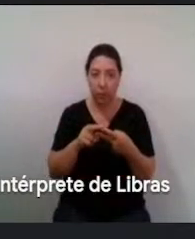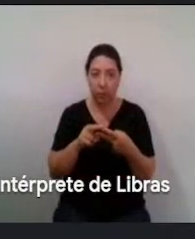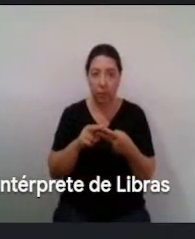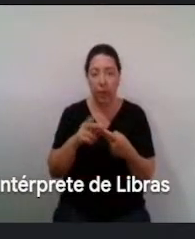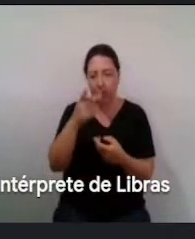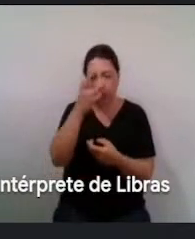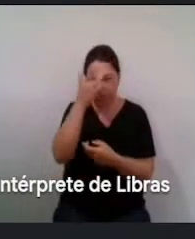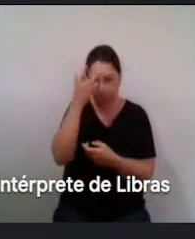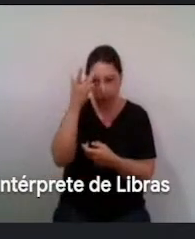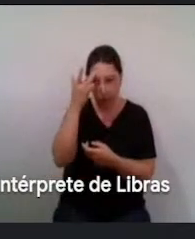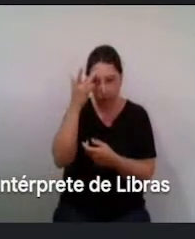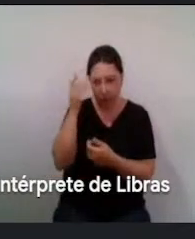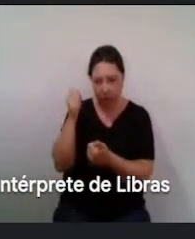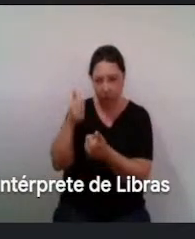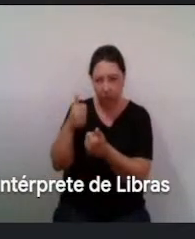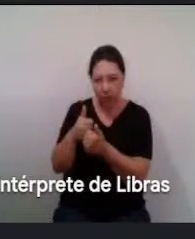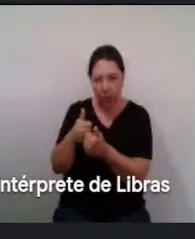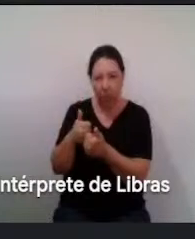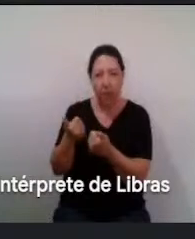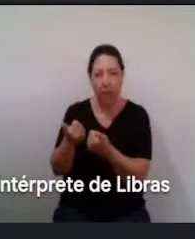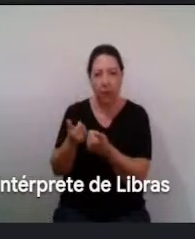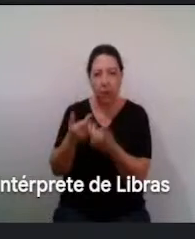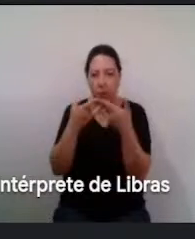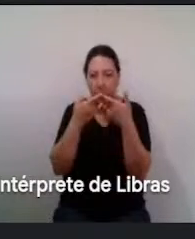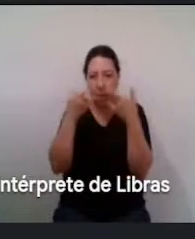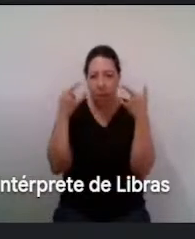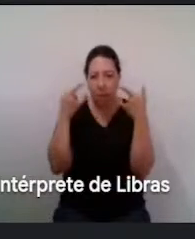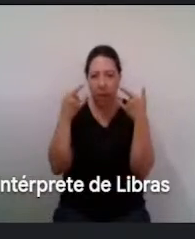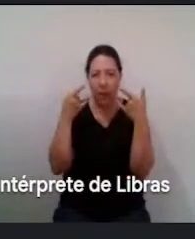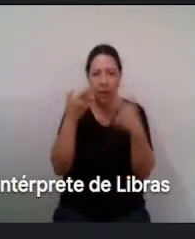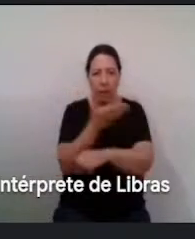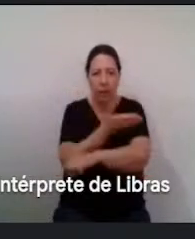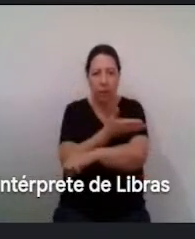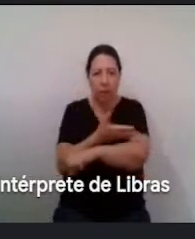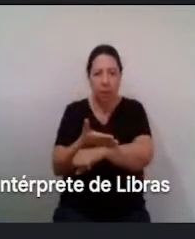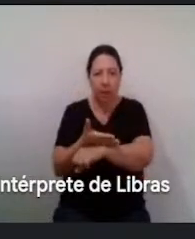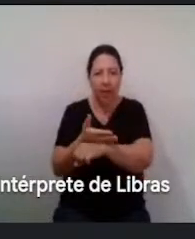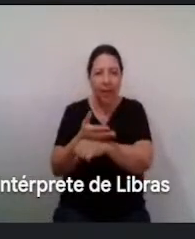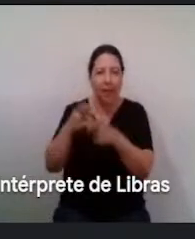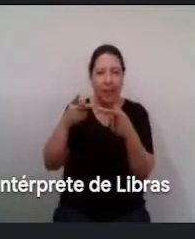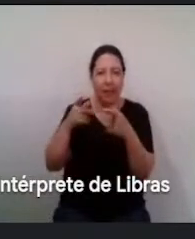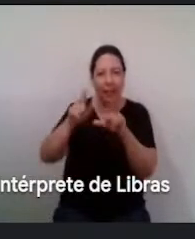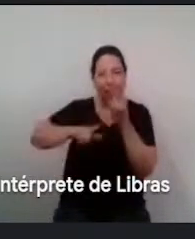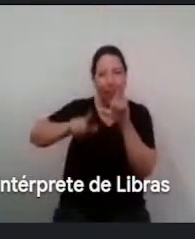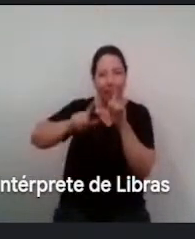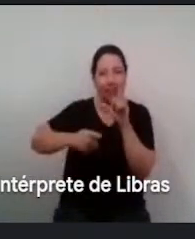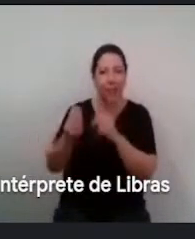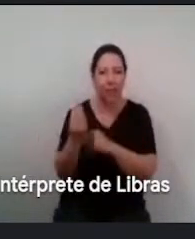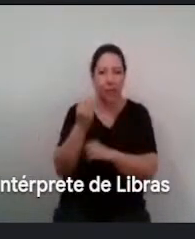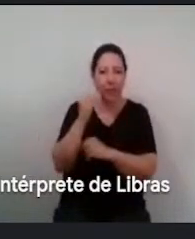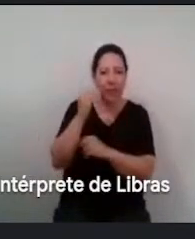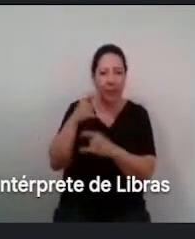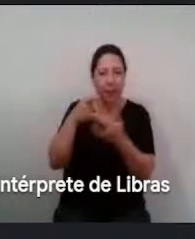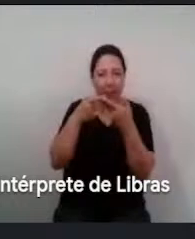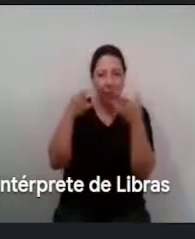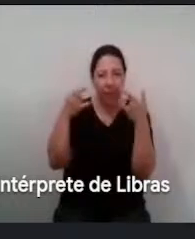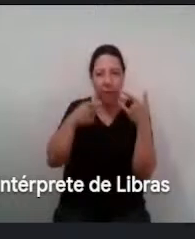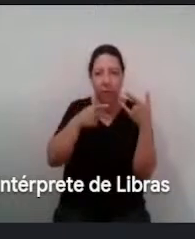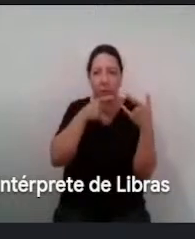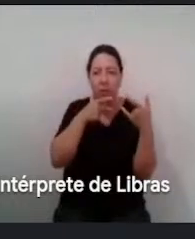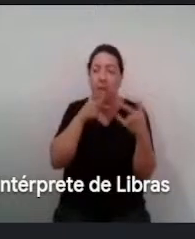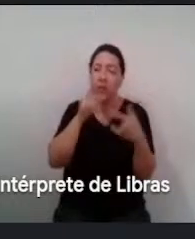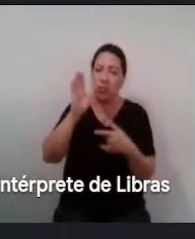dos recorridos, com máscaras brancas, com a sigla e o número do partido, são provas suficientes para embasar